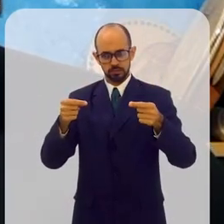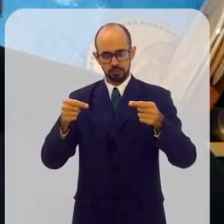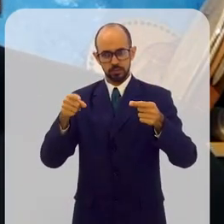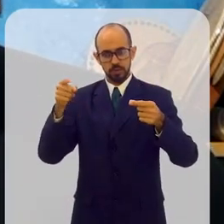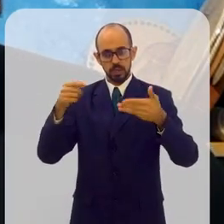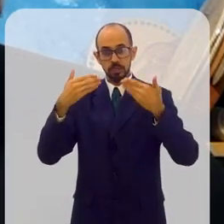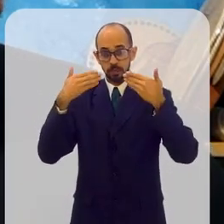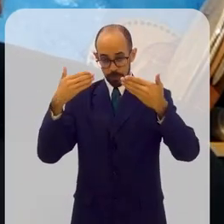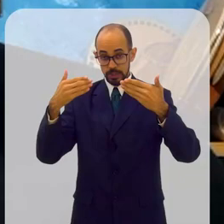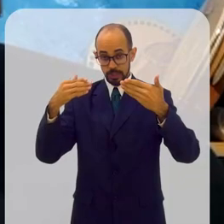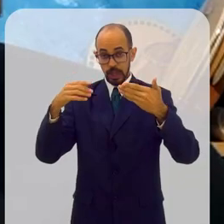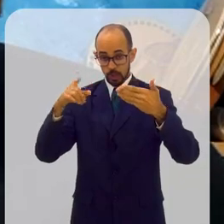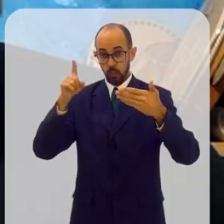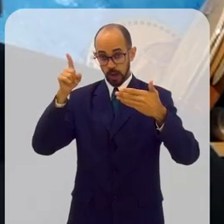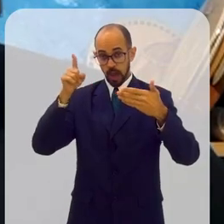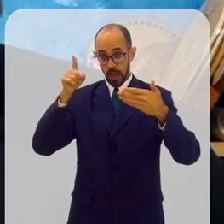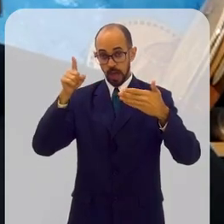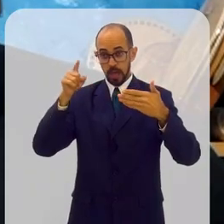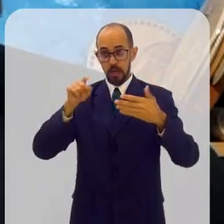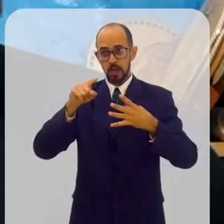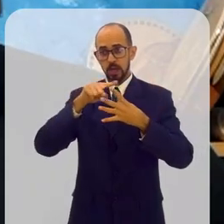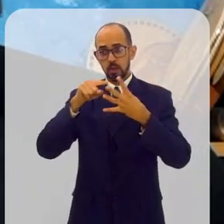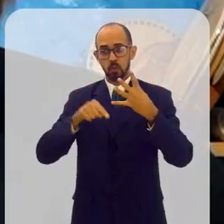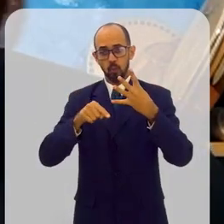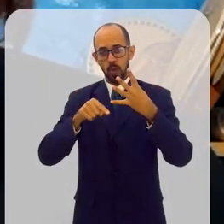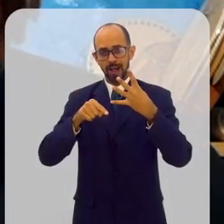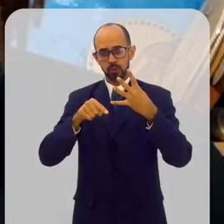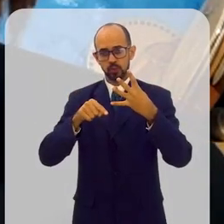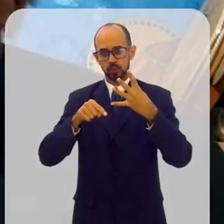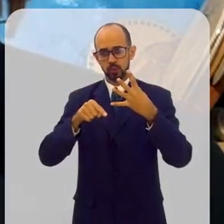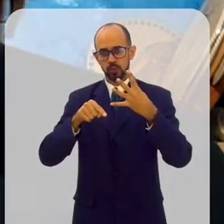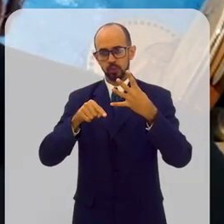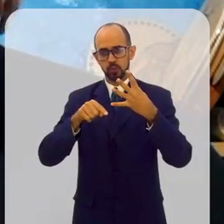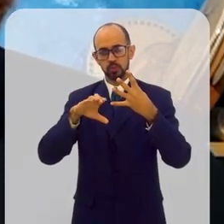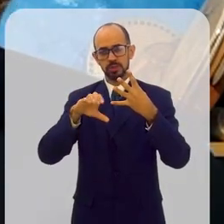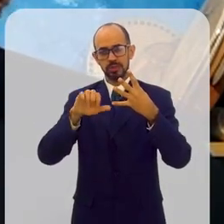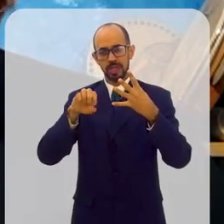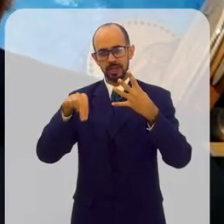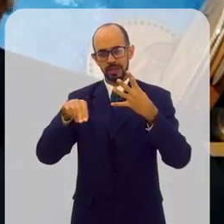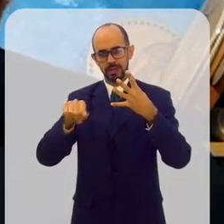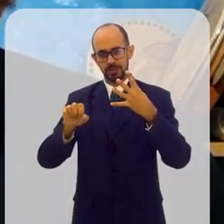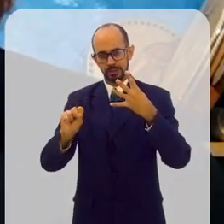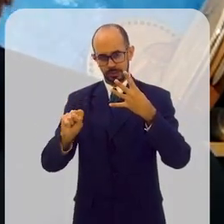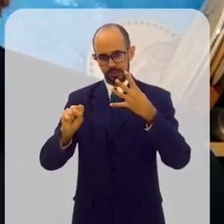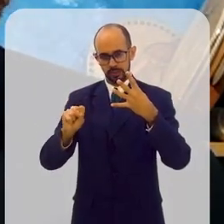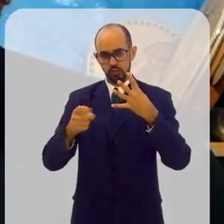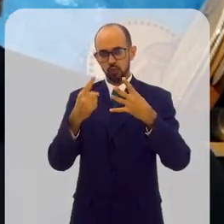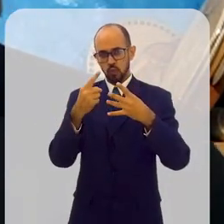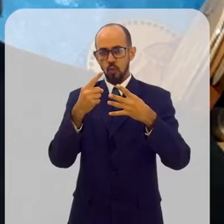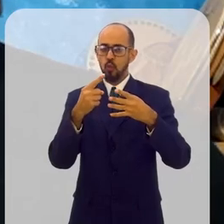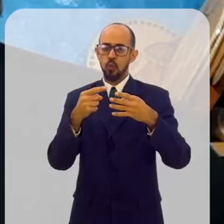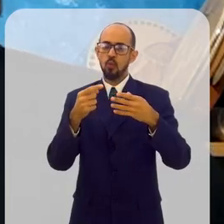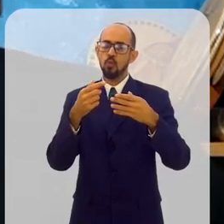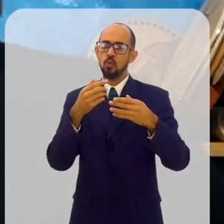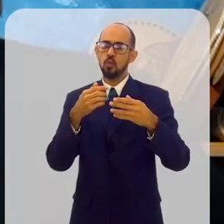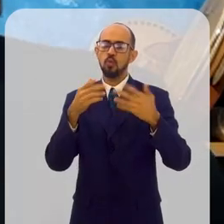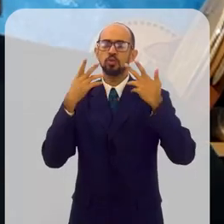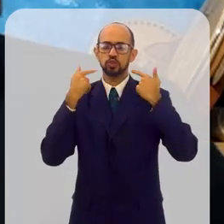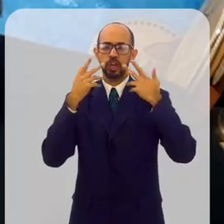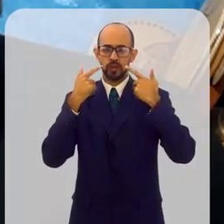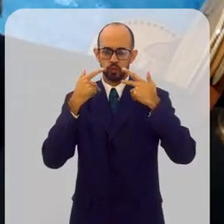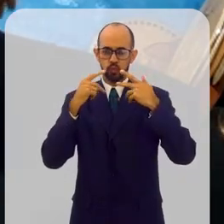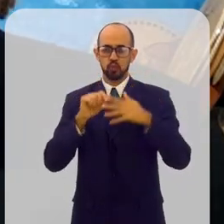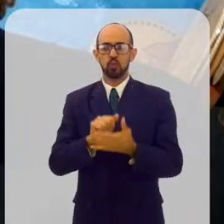Brasília. E os caras apresentaram lá em Brasília. Quatro cenas que juntas formavam um espetáculo. E aí, no